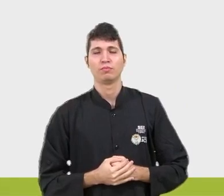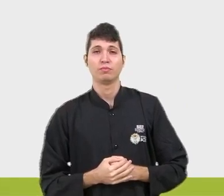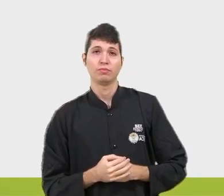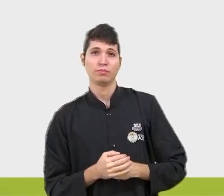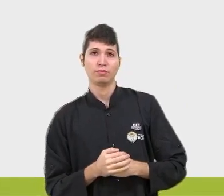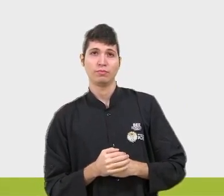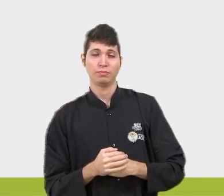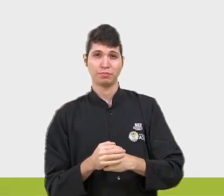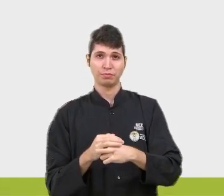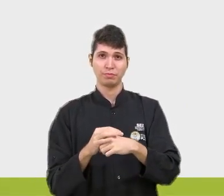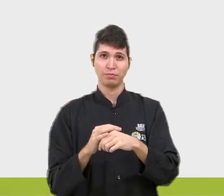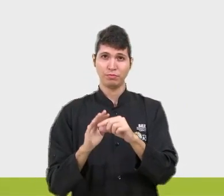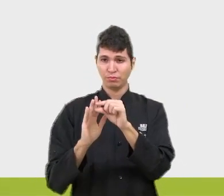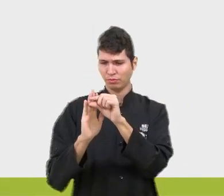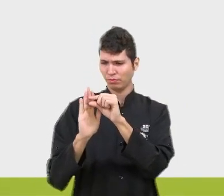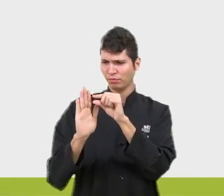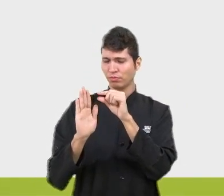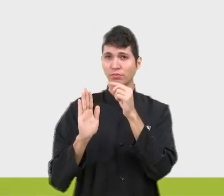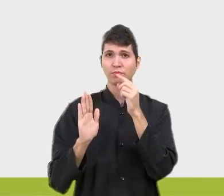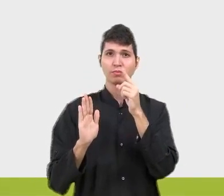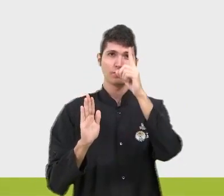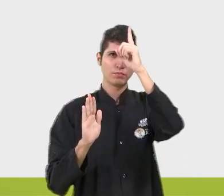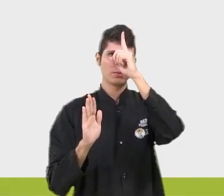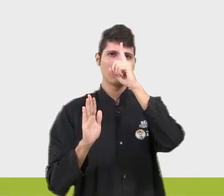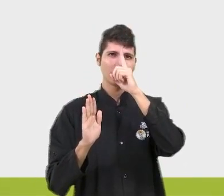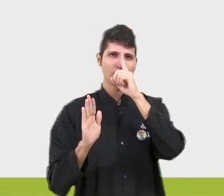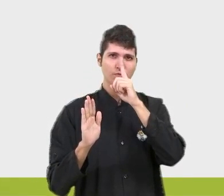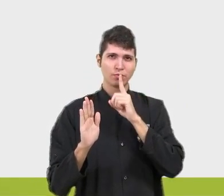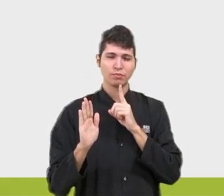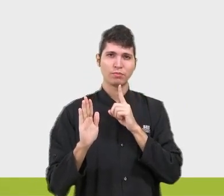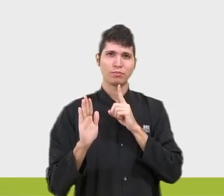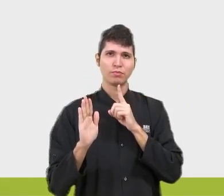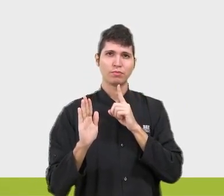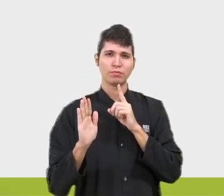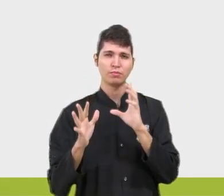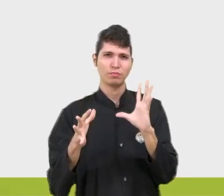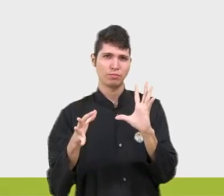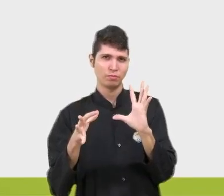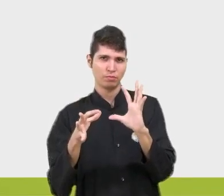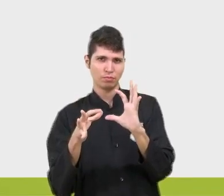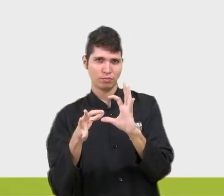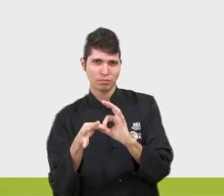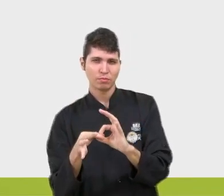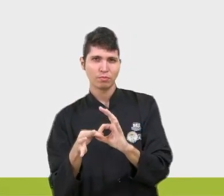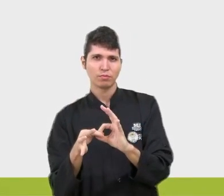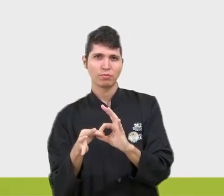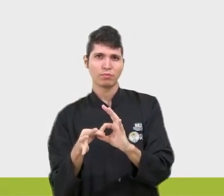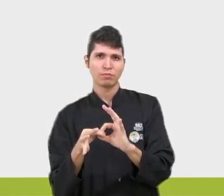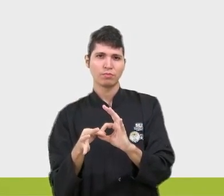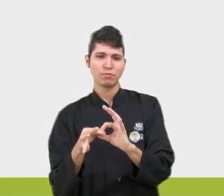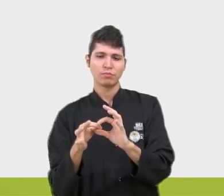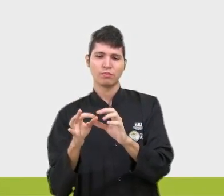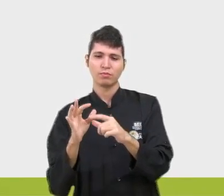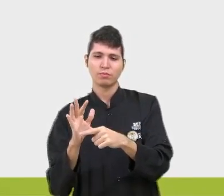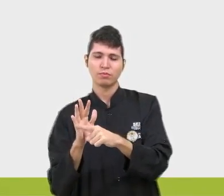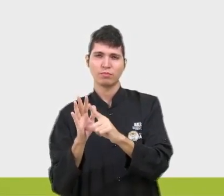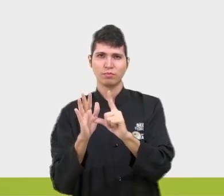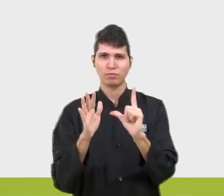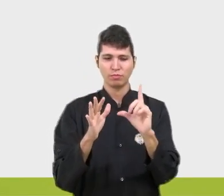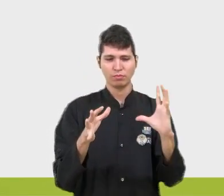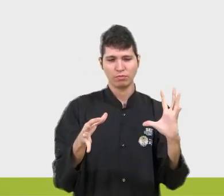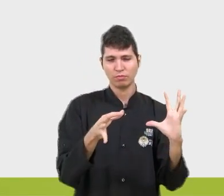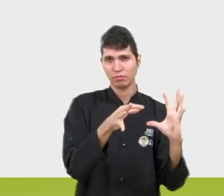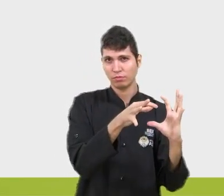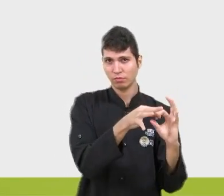amarelinha? É onde ele colocou alguma espécie de conexão, uma espécie de retorno ao que ele disse